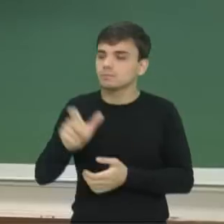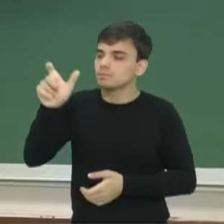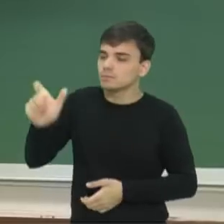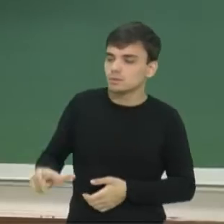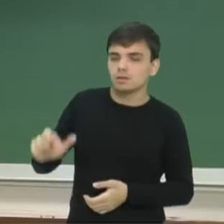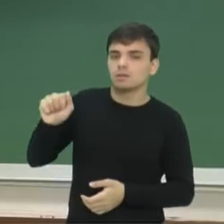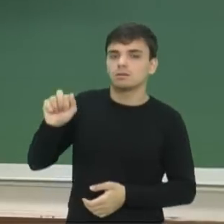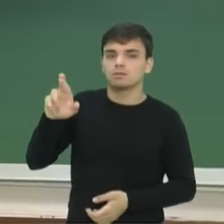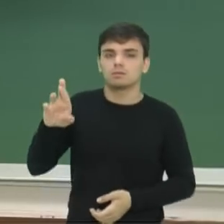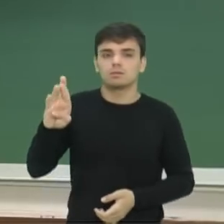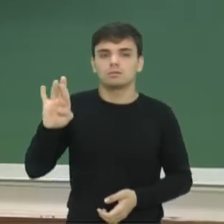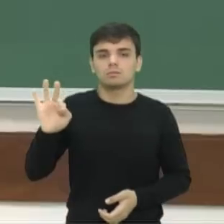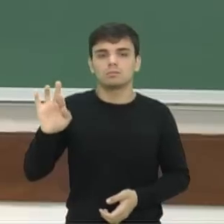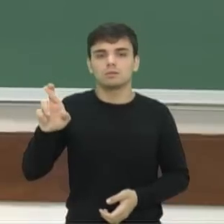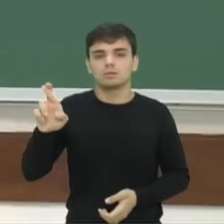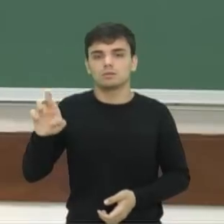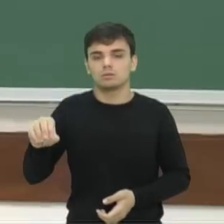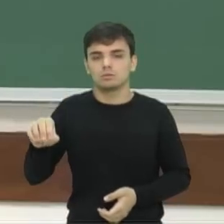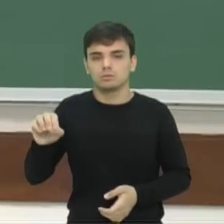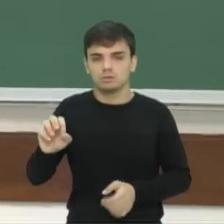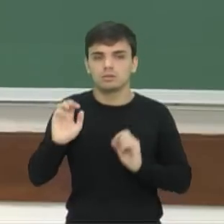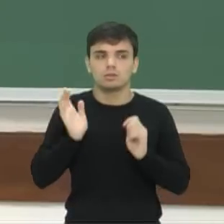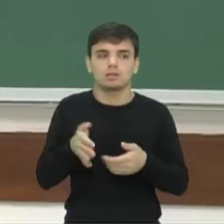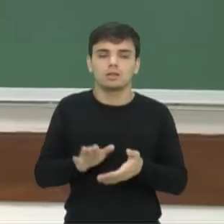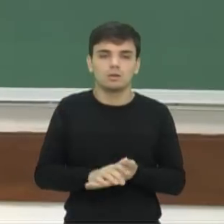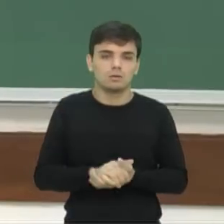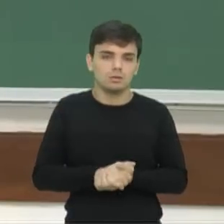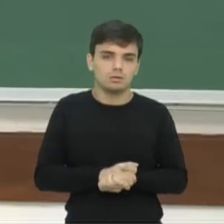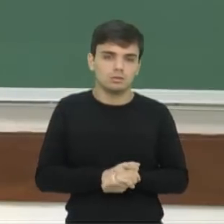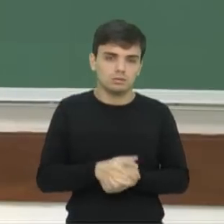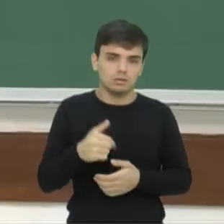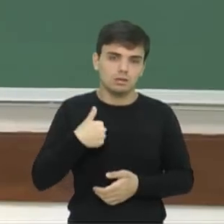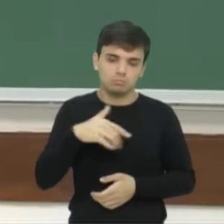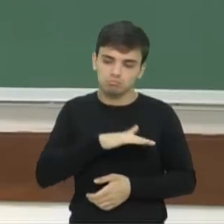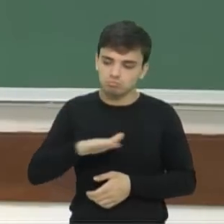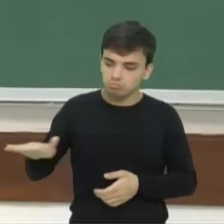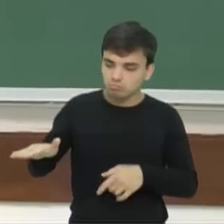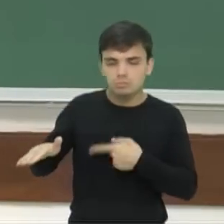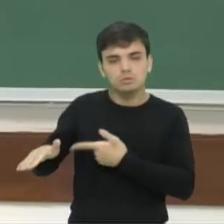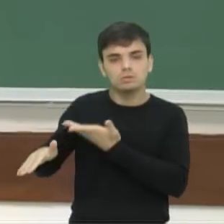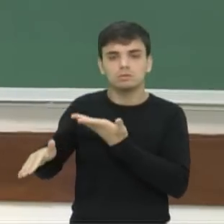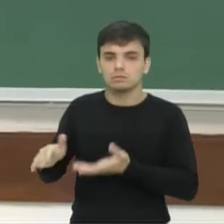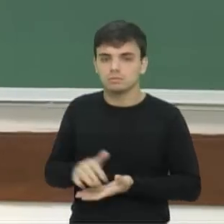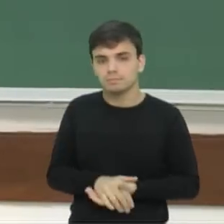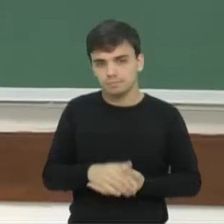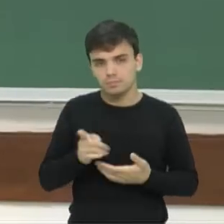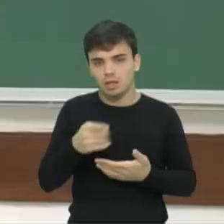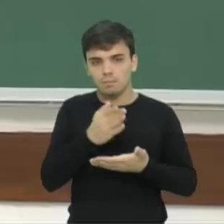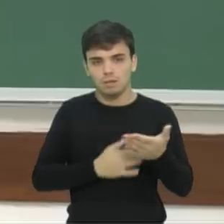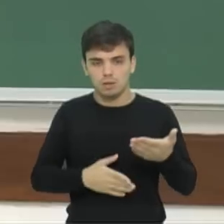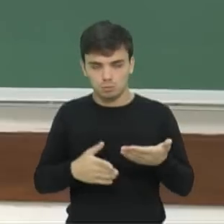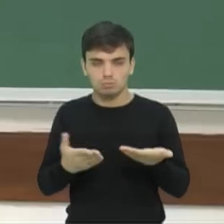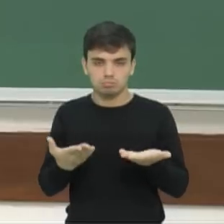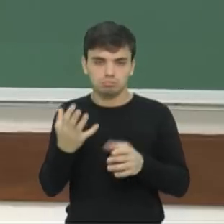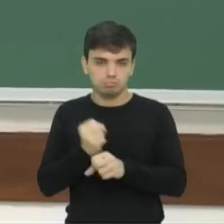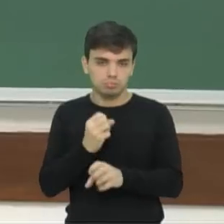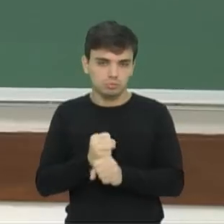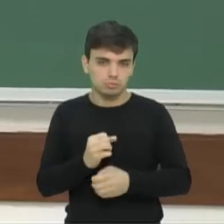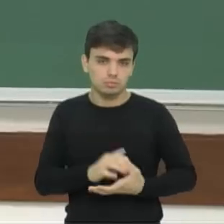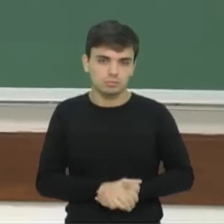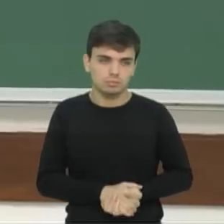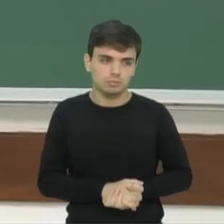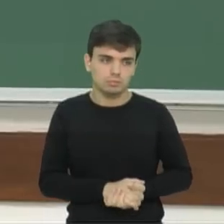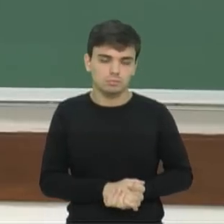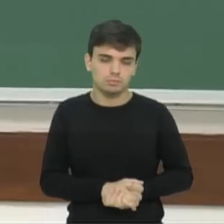acaba dando um vazare, que é a gesticulação lateral aqui, né, então dá um vazare, aplicou um vazare, meio ponto. Aí também tem